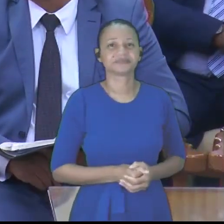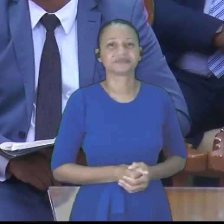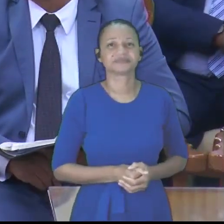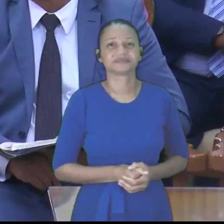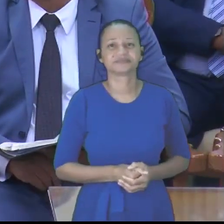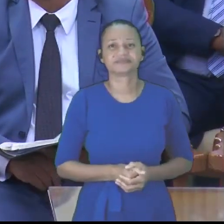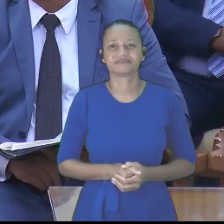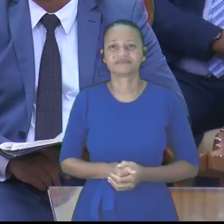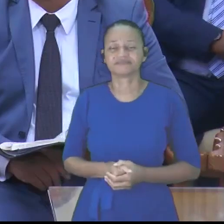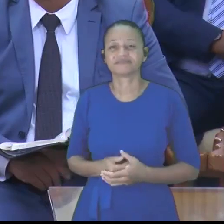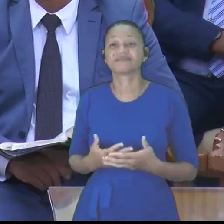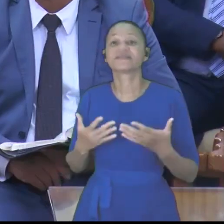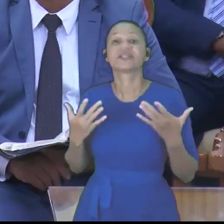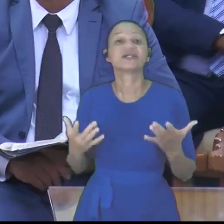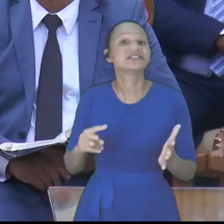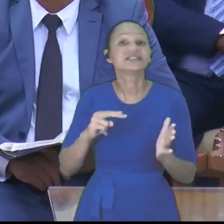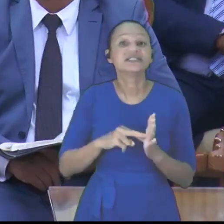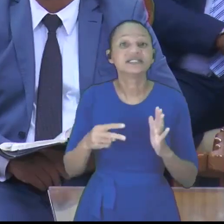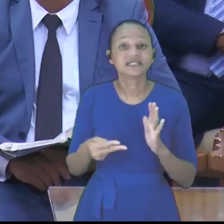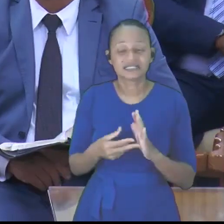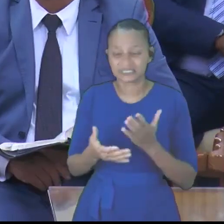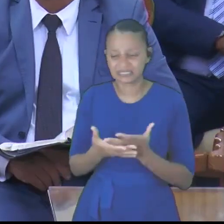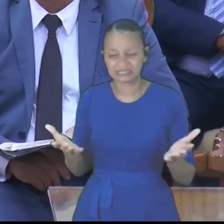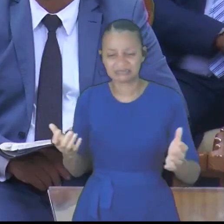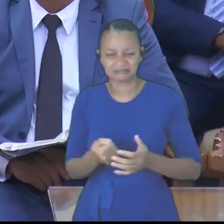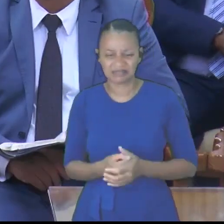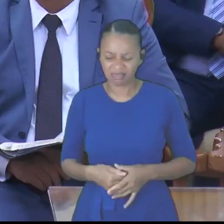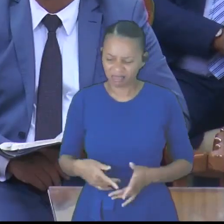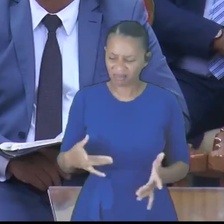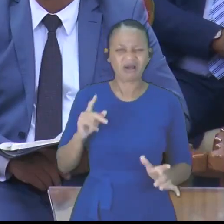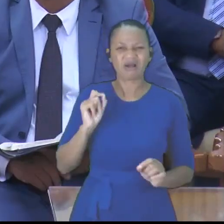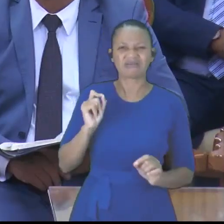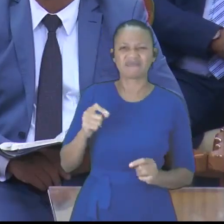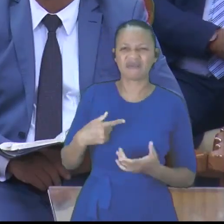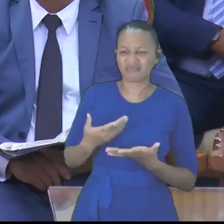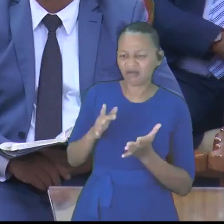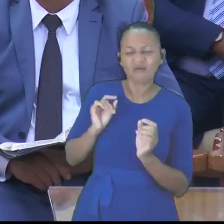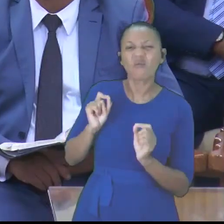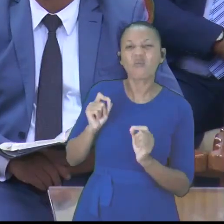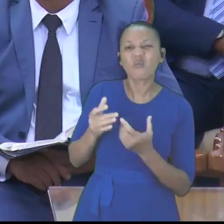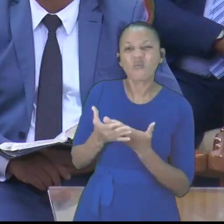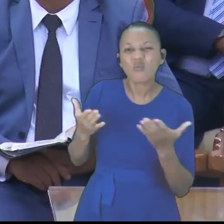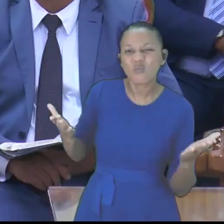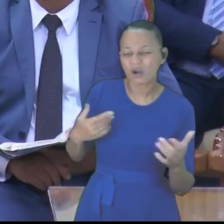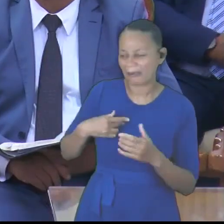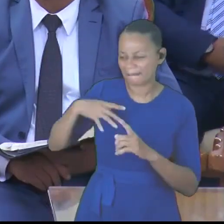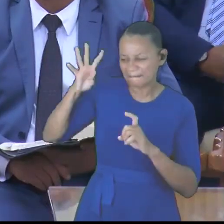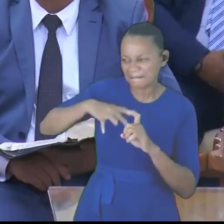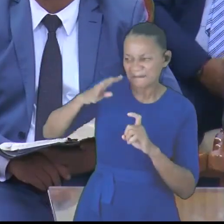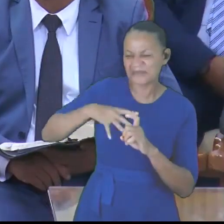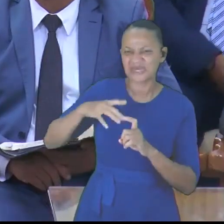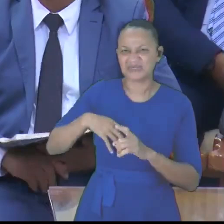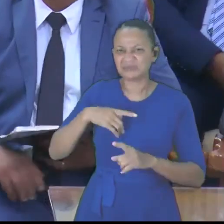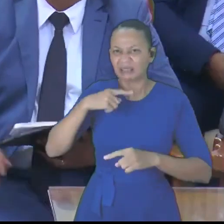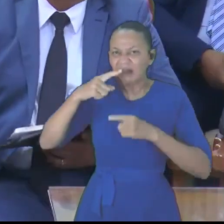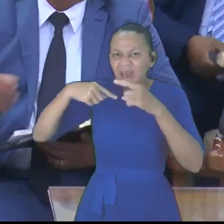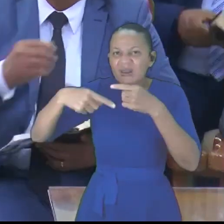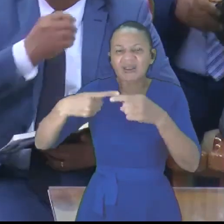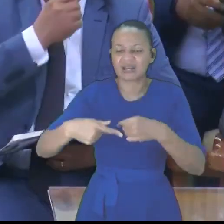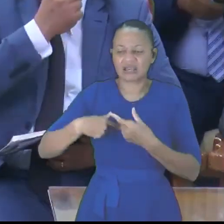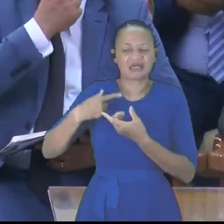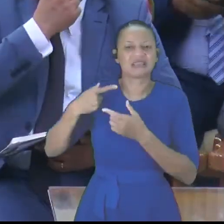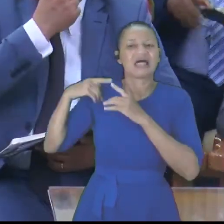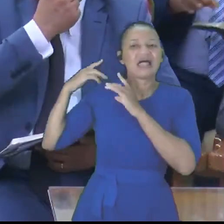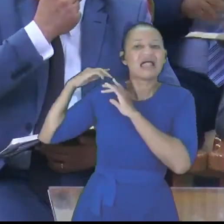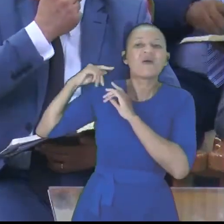A nossa fé, Pedro estava dizendo, a nossa fé não é baseada em falcatrua, não. A nossa fé não é baseada em mito. A nossa fé não é baseada em lenda.